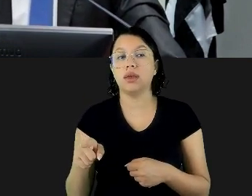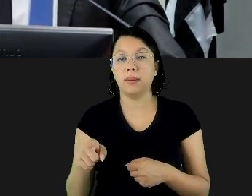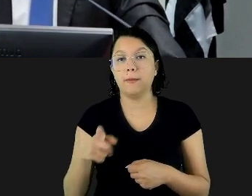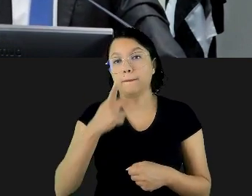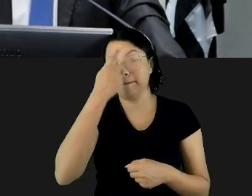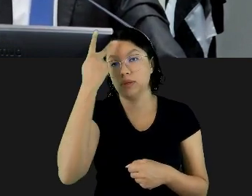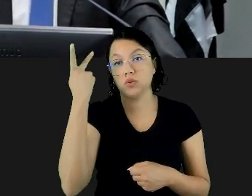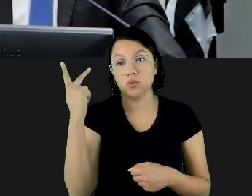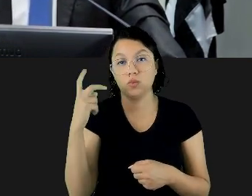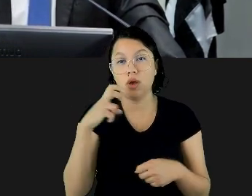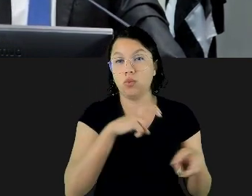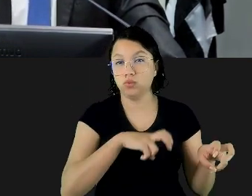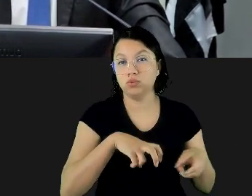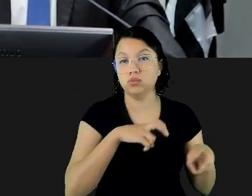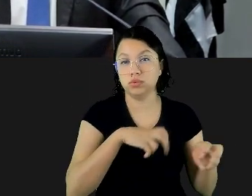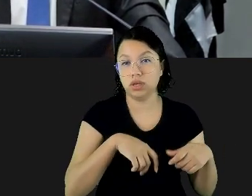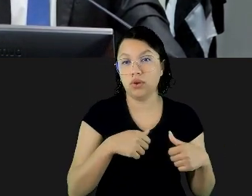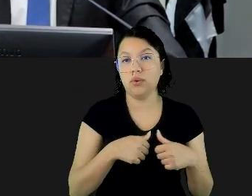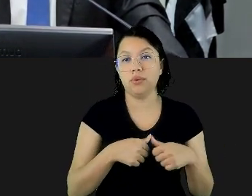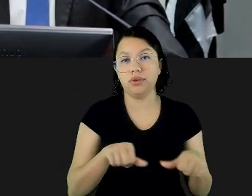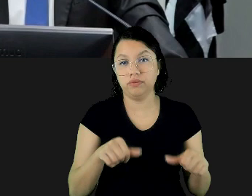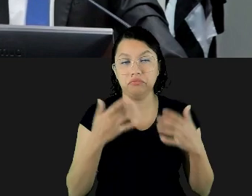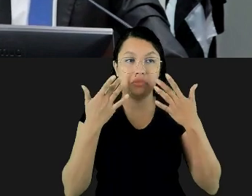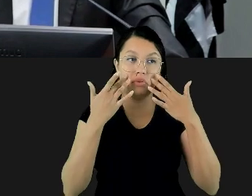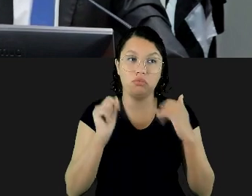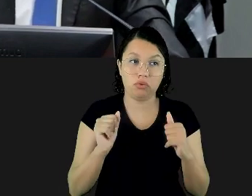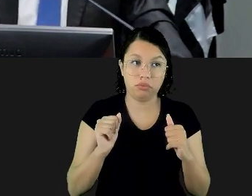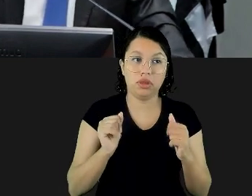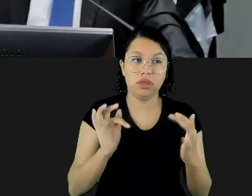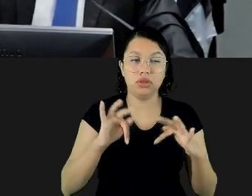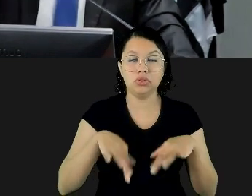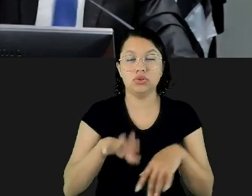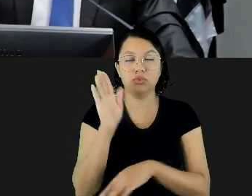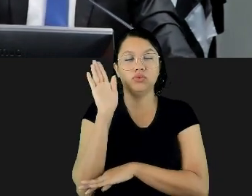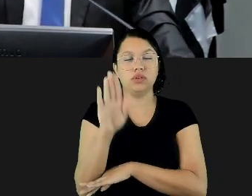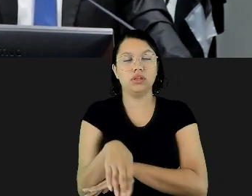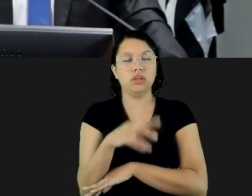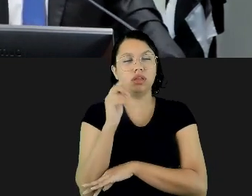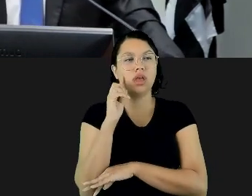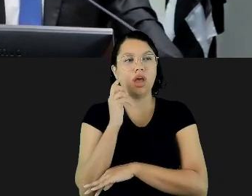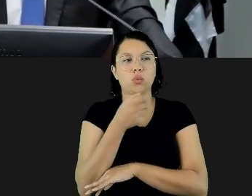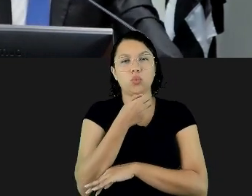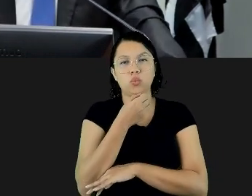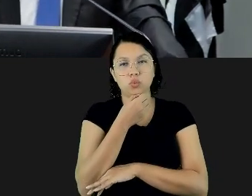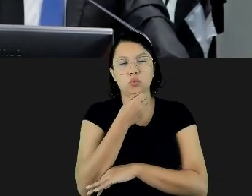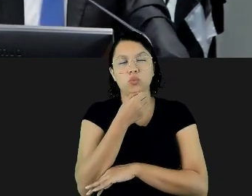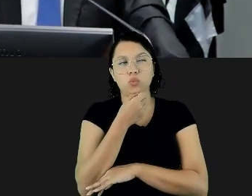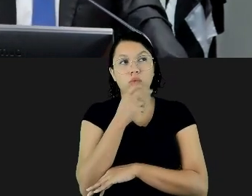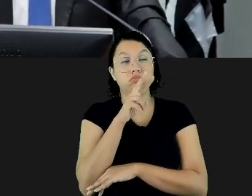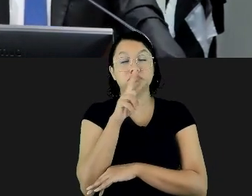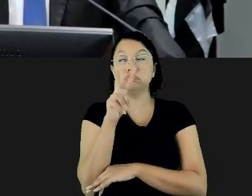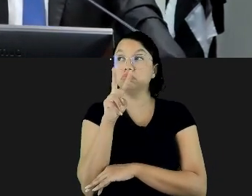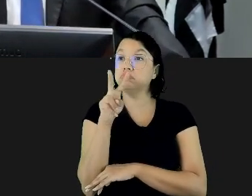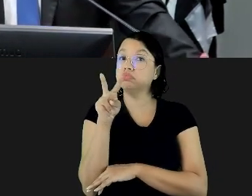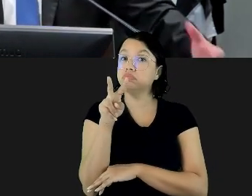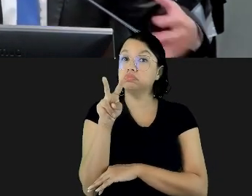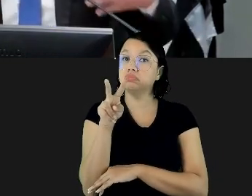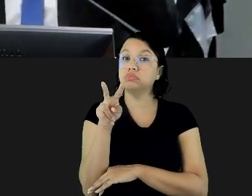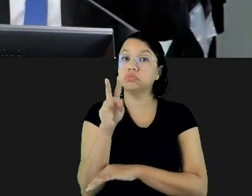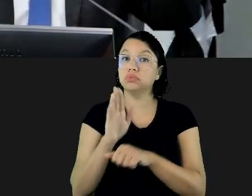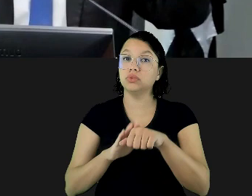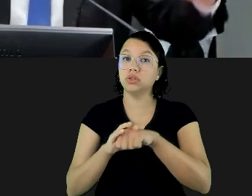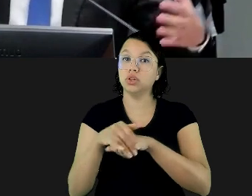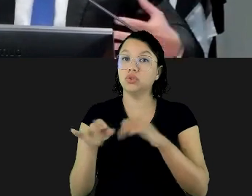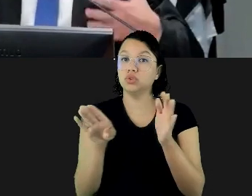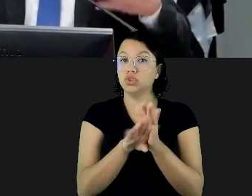normalmente no final da tarde, tomando seu mate, vendo o tempo passar, a noite chegar, já